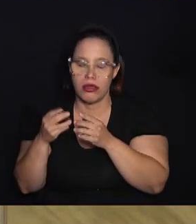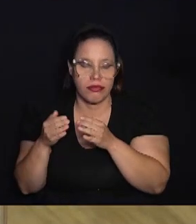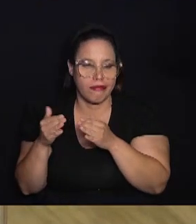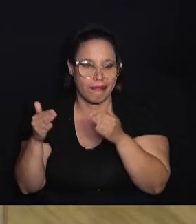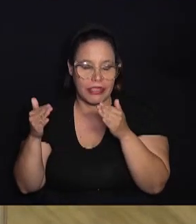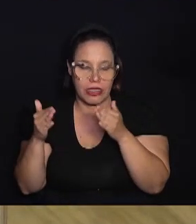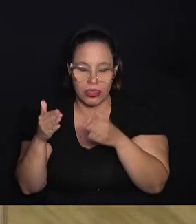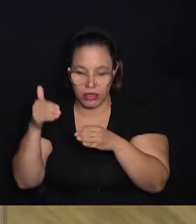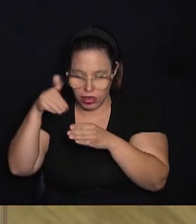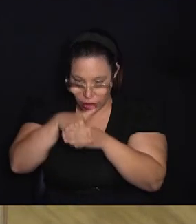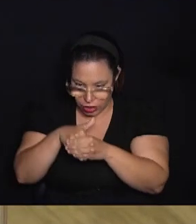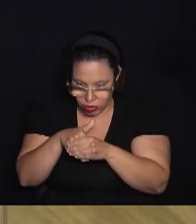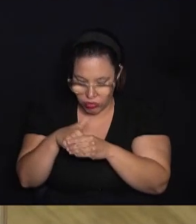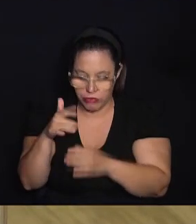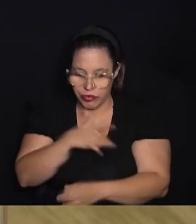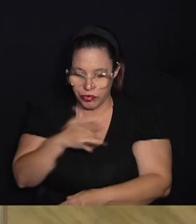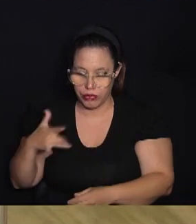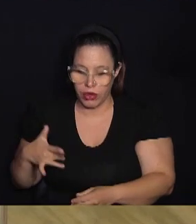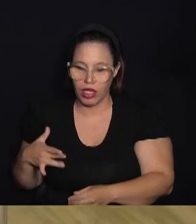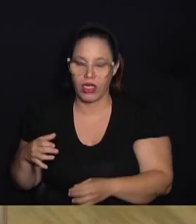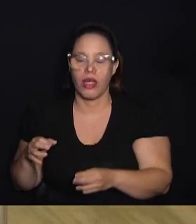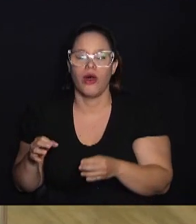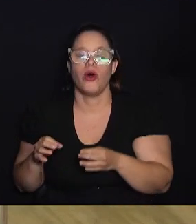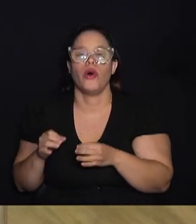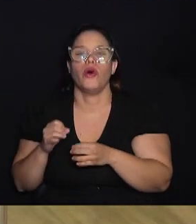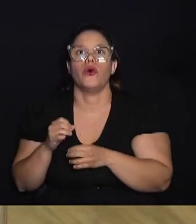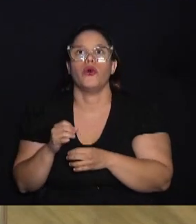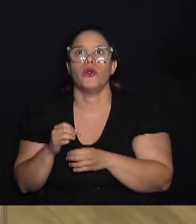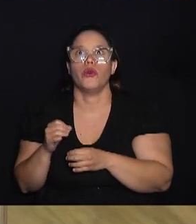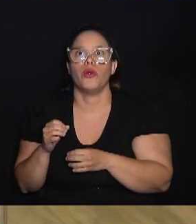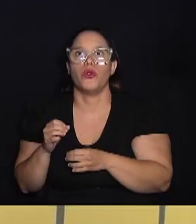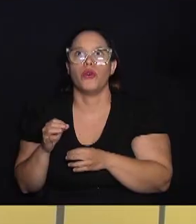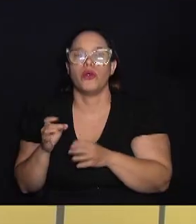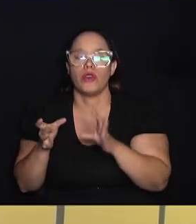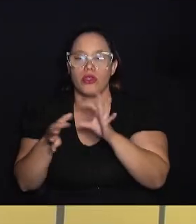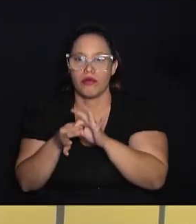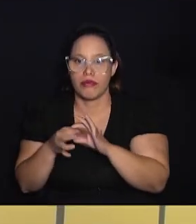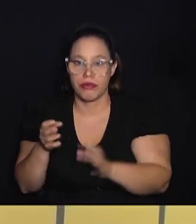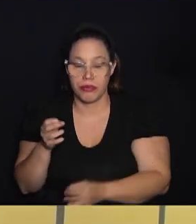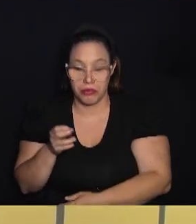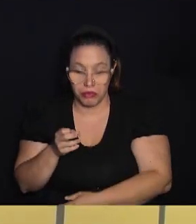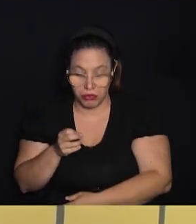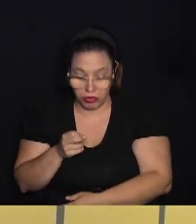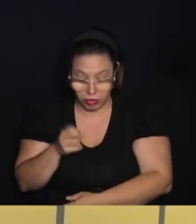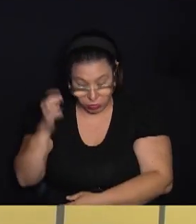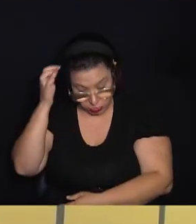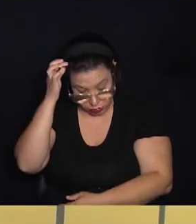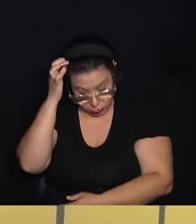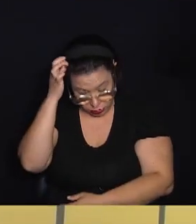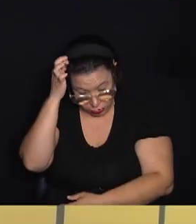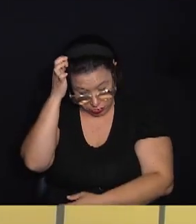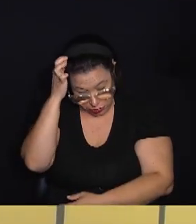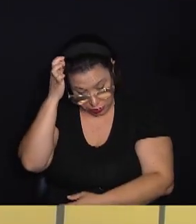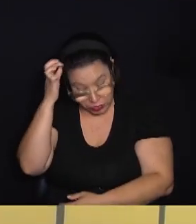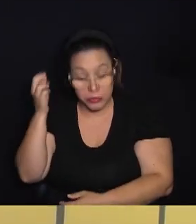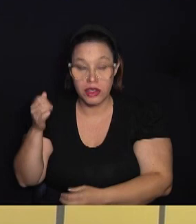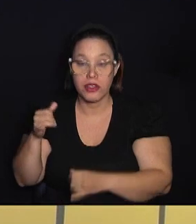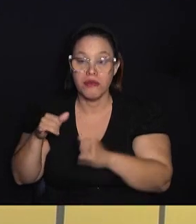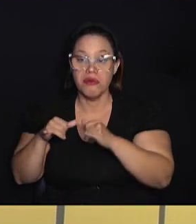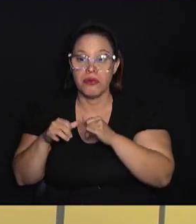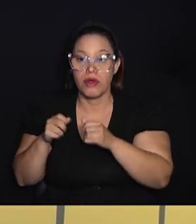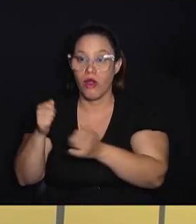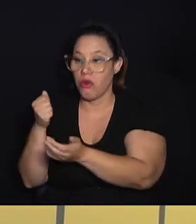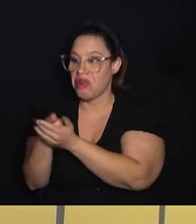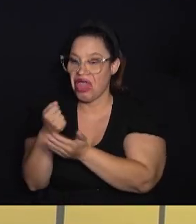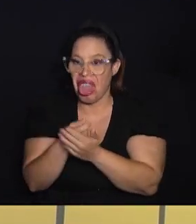integrativa hoje fora do SUS é o maior perigo porque virou um grande mercado e as pessoas estão vendendo todas